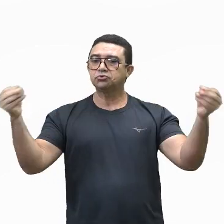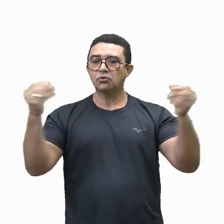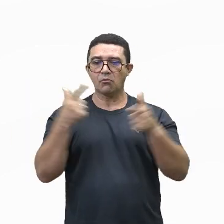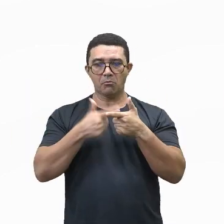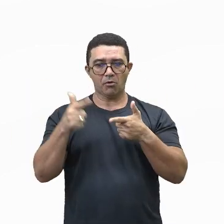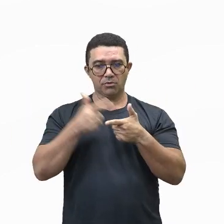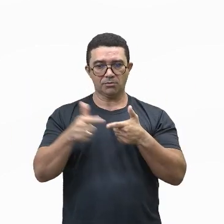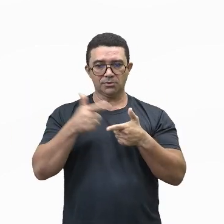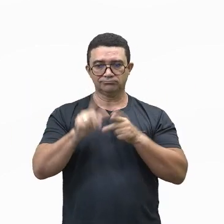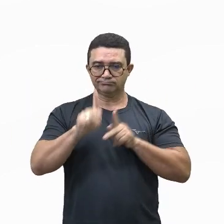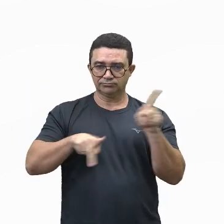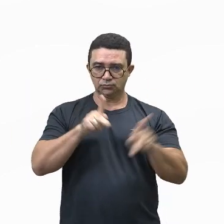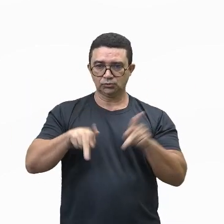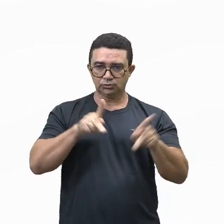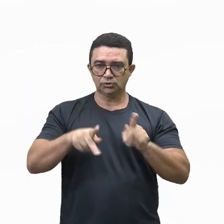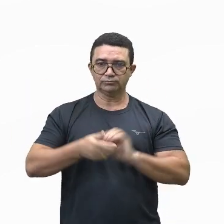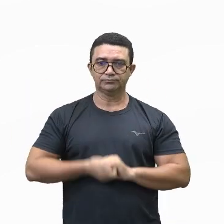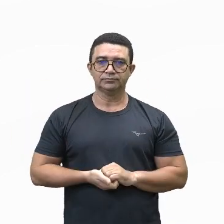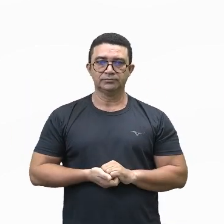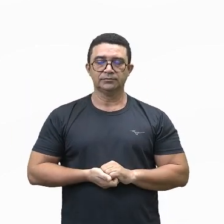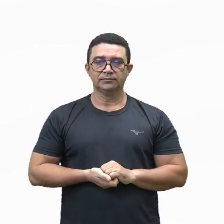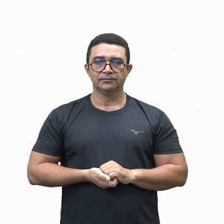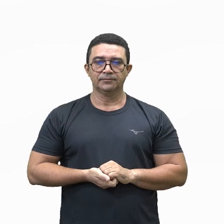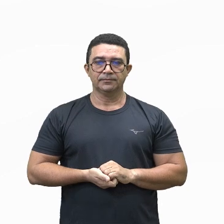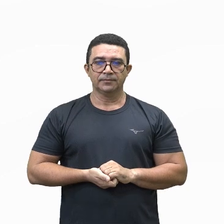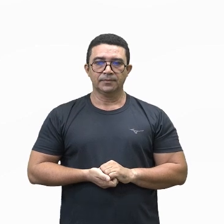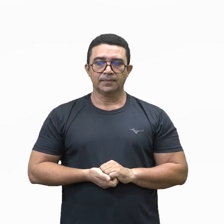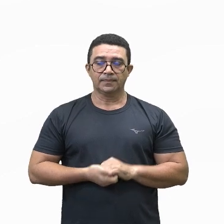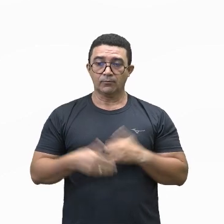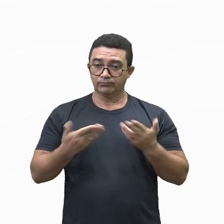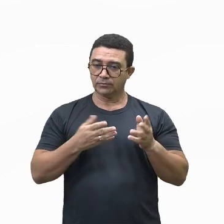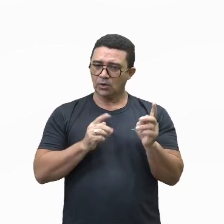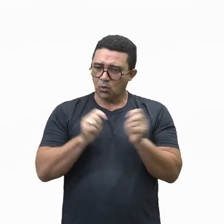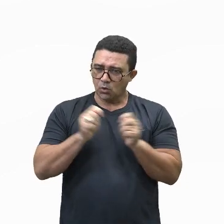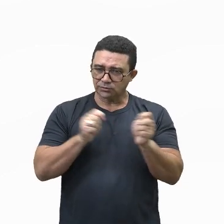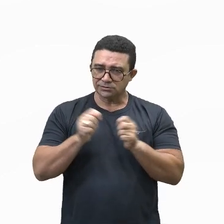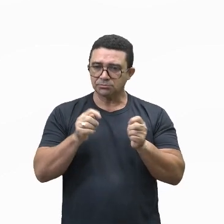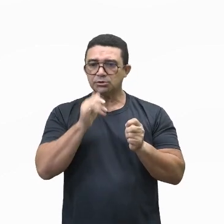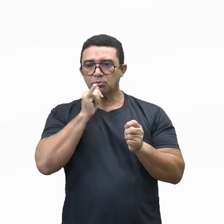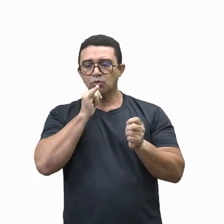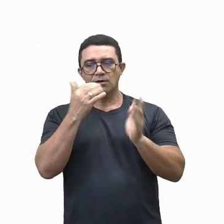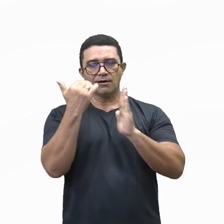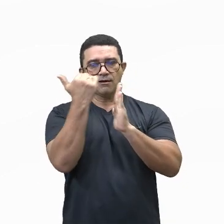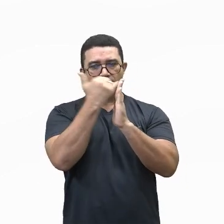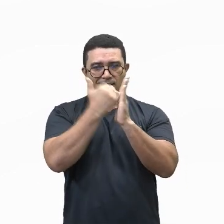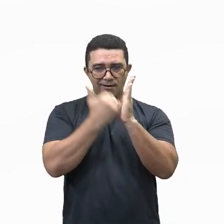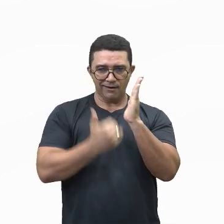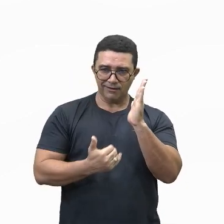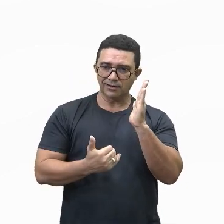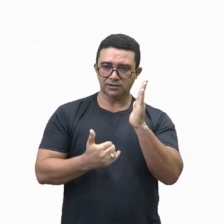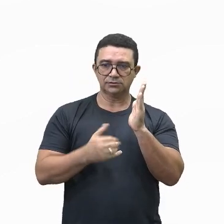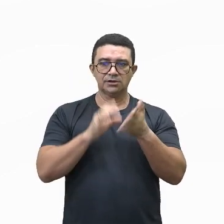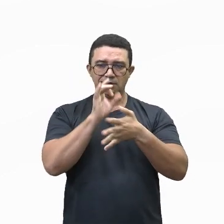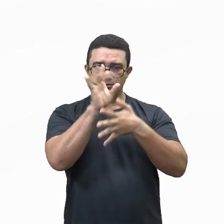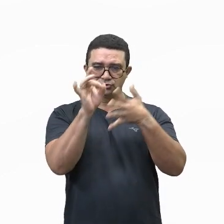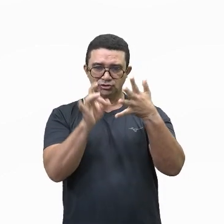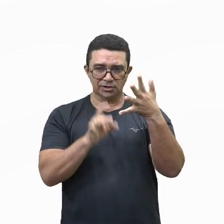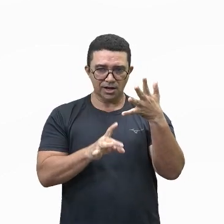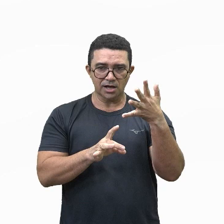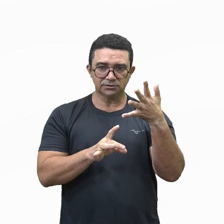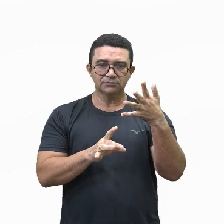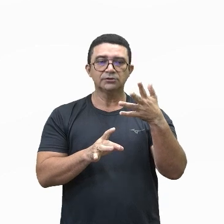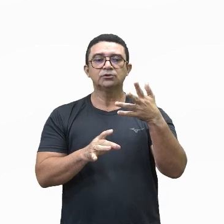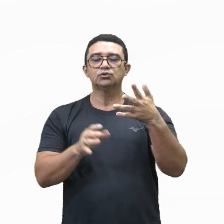ver com a autorregulação do Estado, diz respeito às normas de atribuição de cada um dos